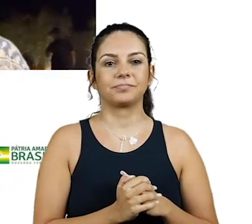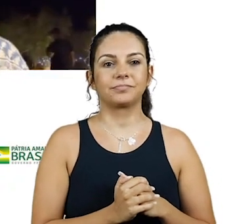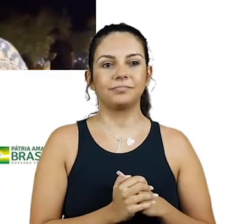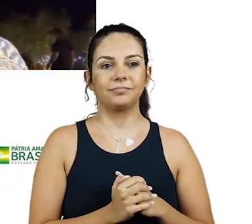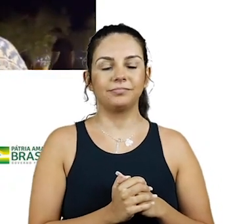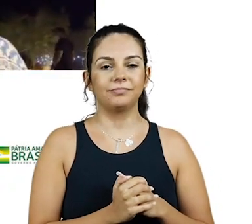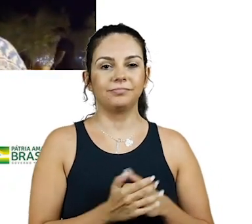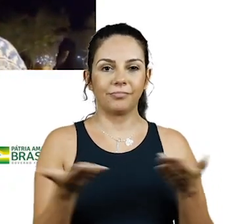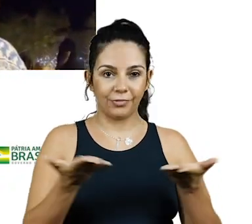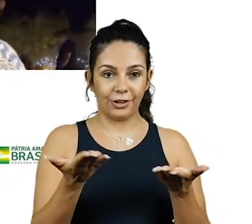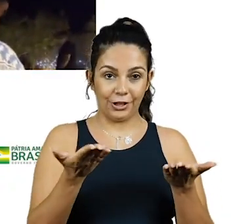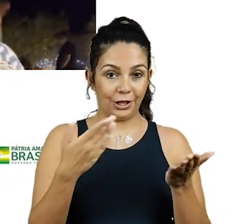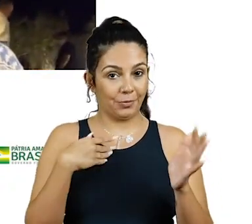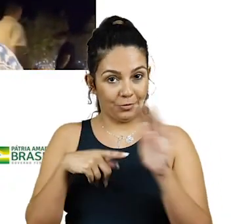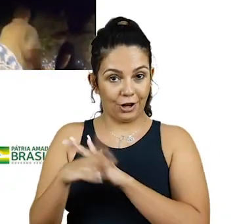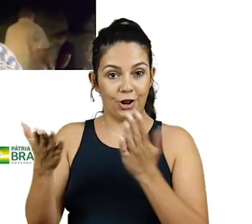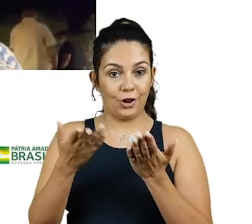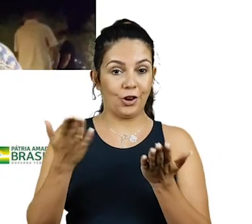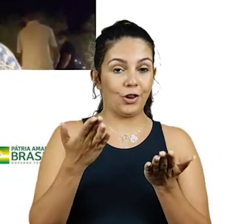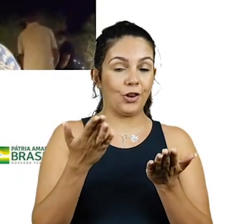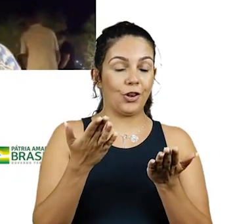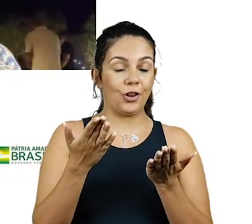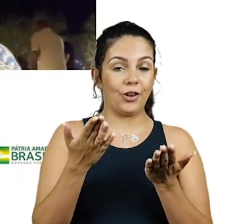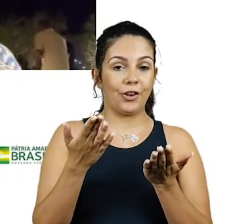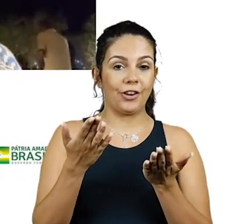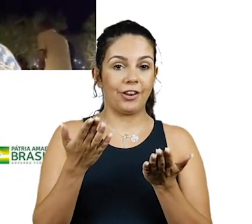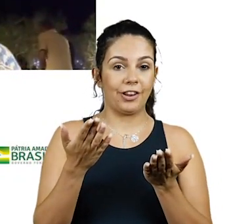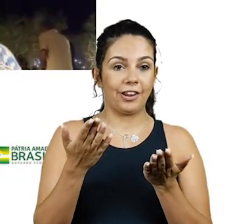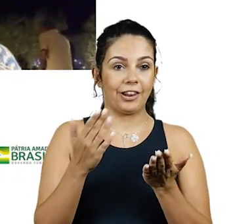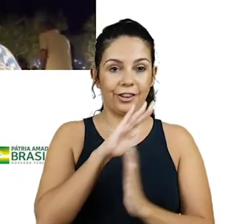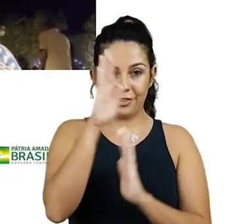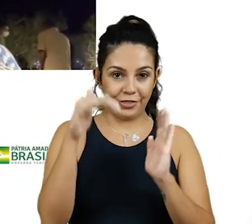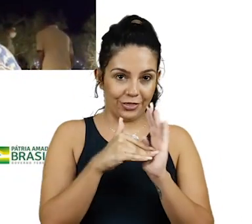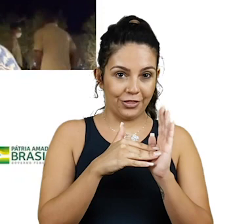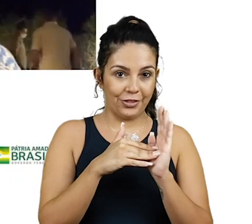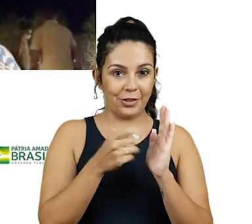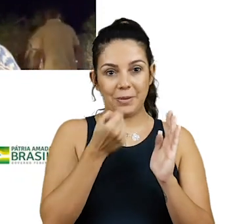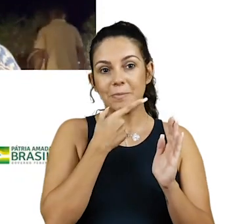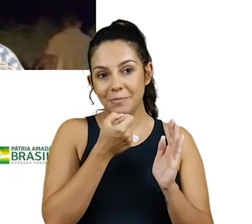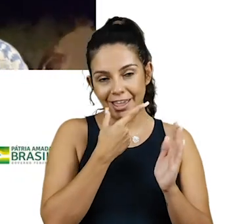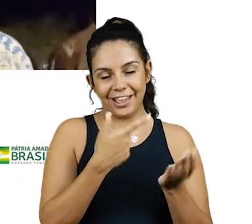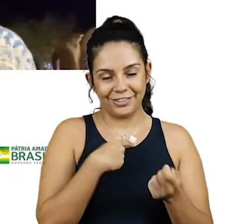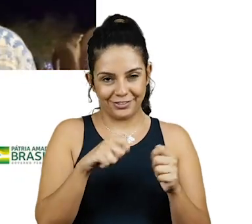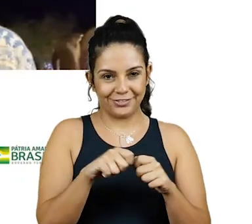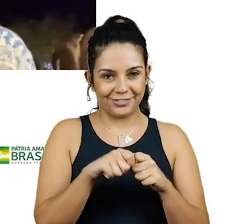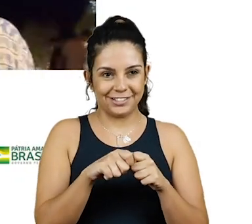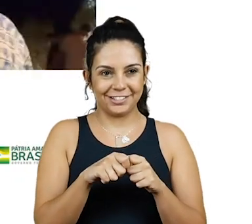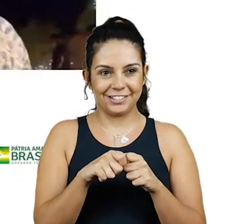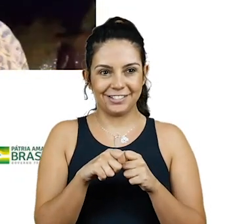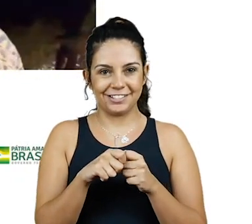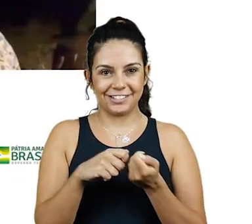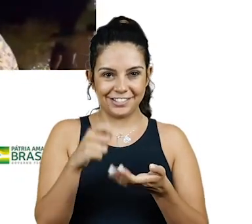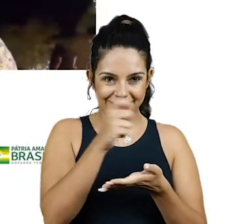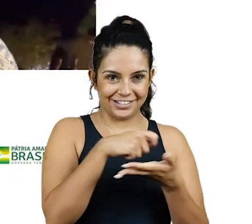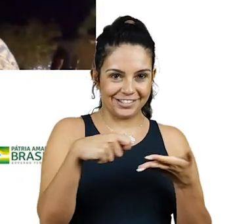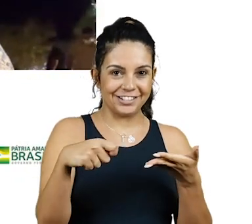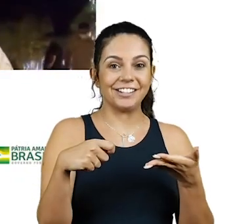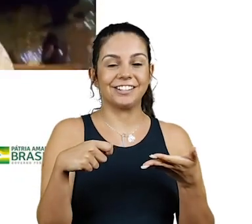acho que já está na hora de você falar dos conque, né? Eu fiz todo tipo de piada possível. Porque escritor